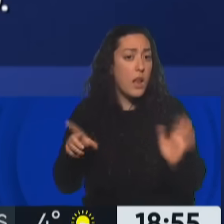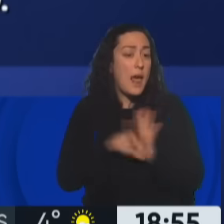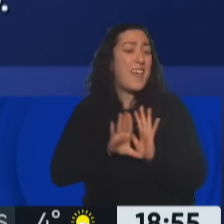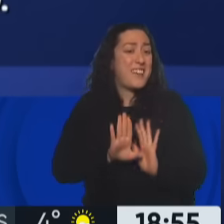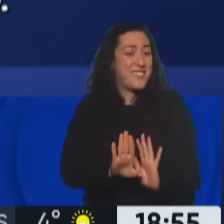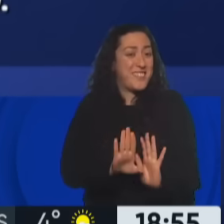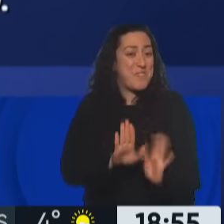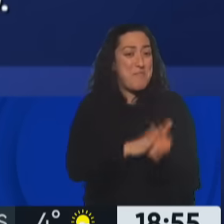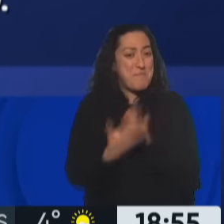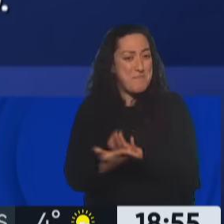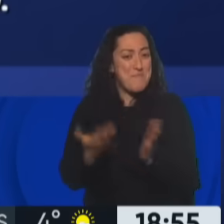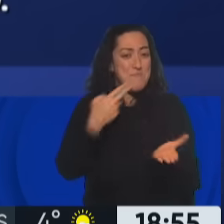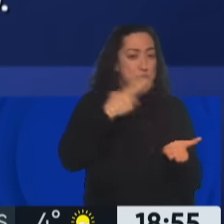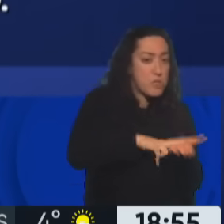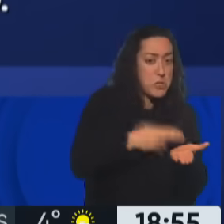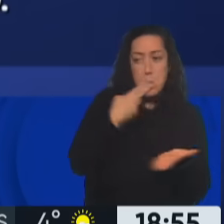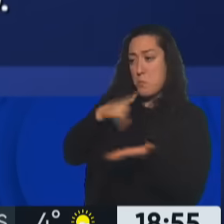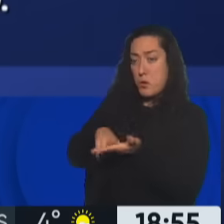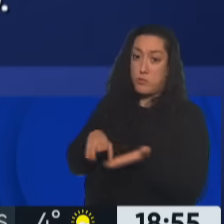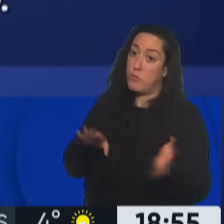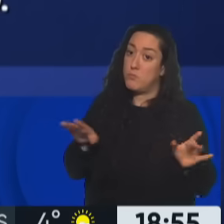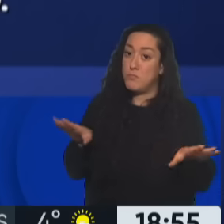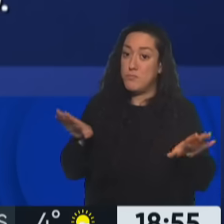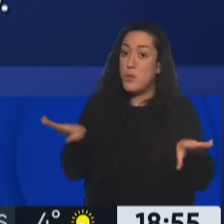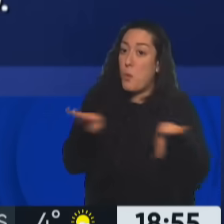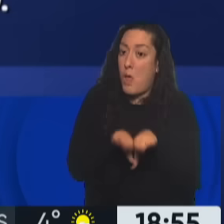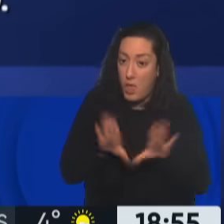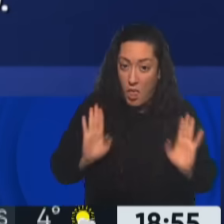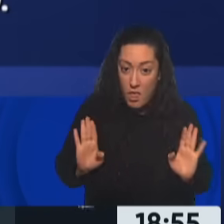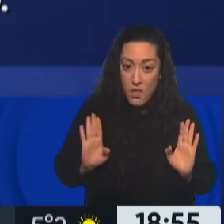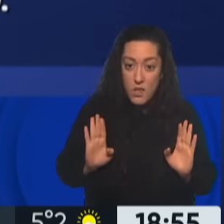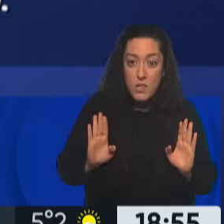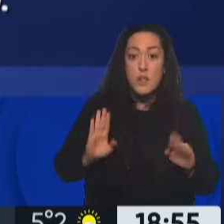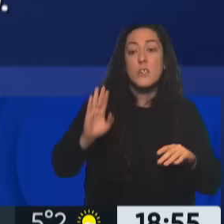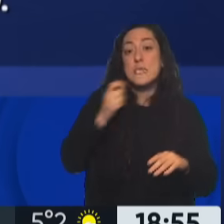Existe a lei da reciprocidade. Eu acho